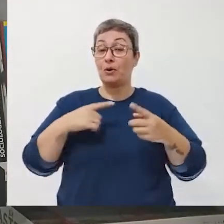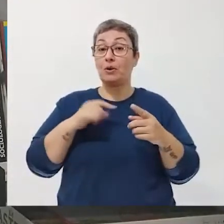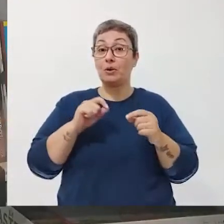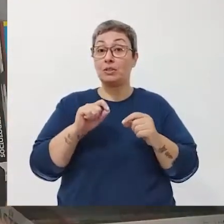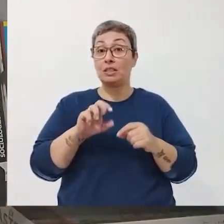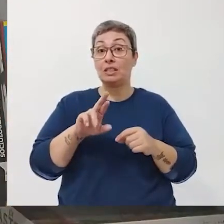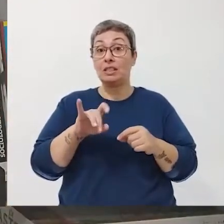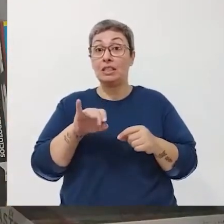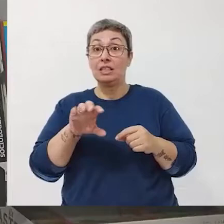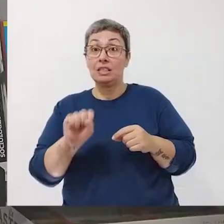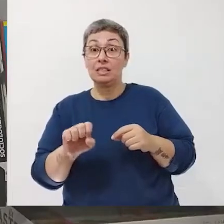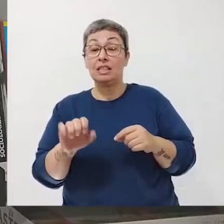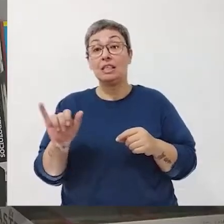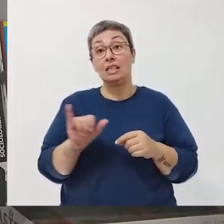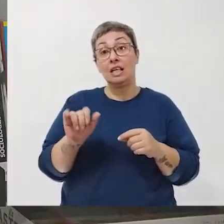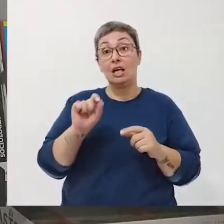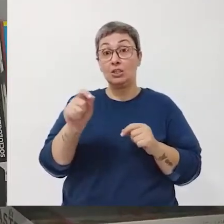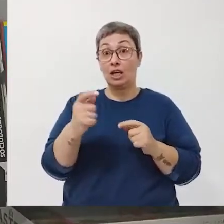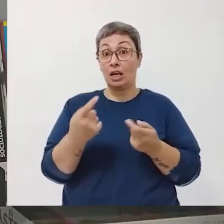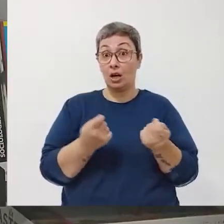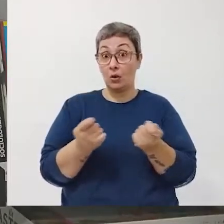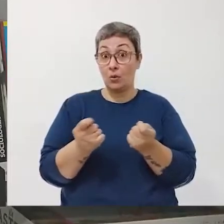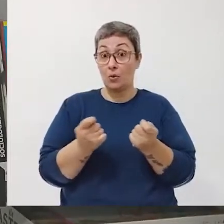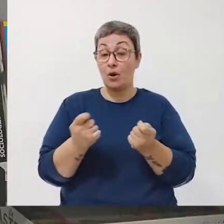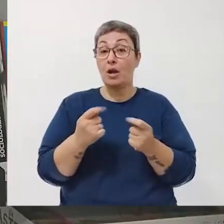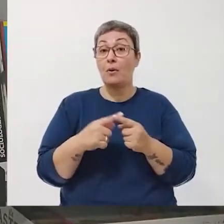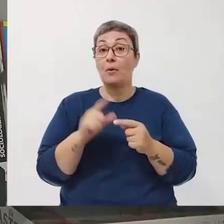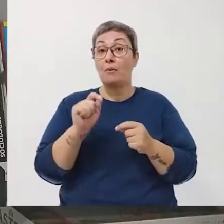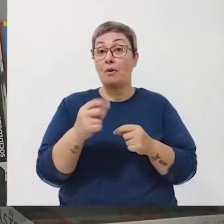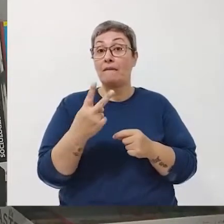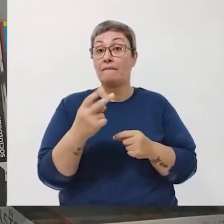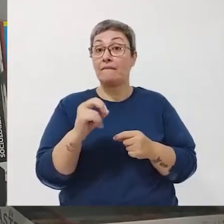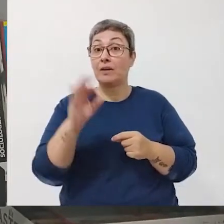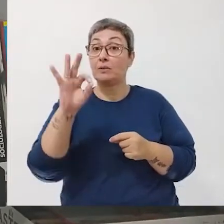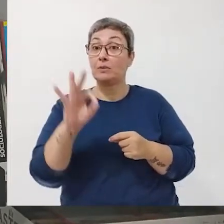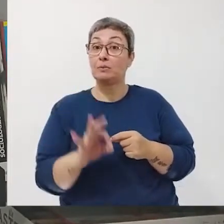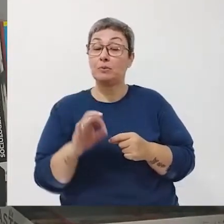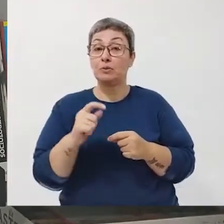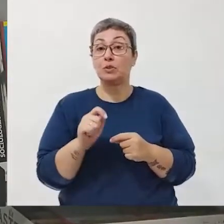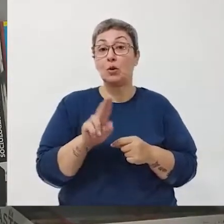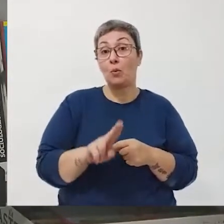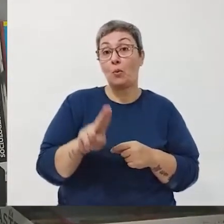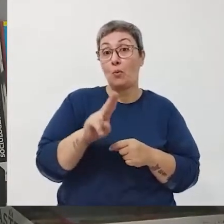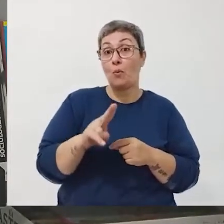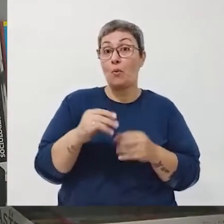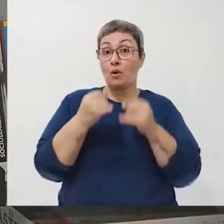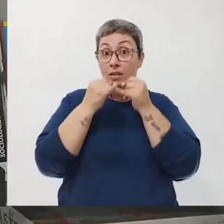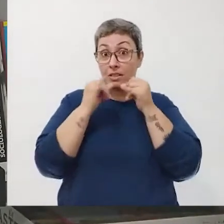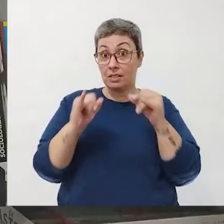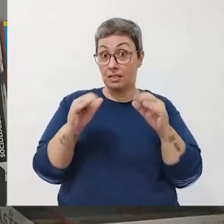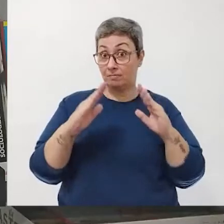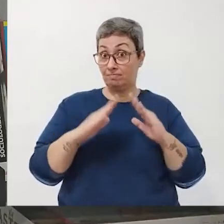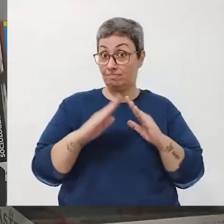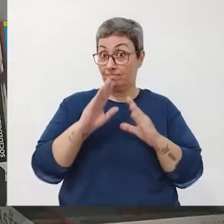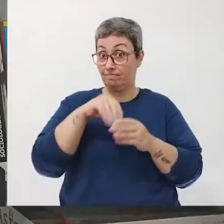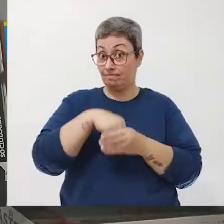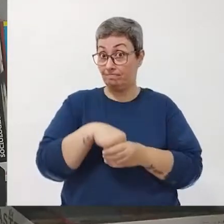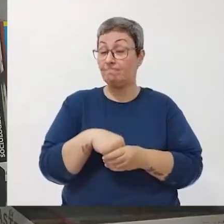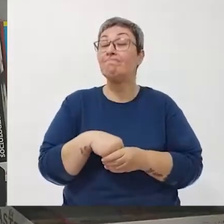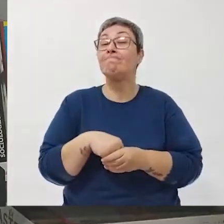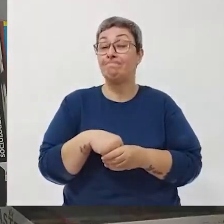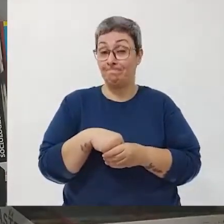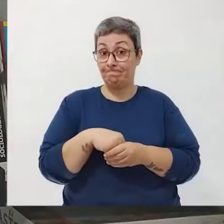crise energética, que é de economizarmos ao menos 20% do consumo de energia nas nossas